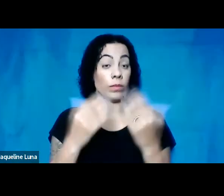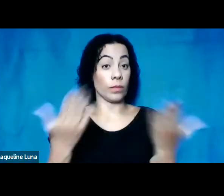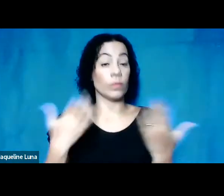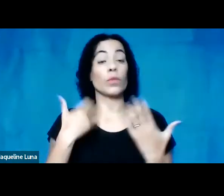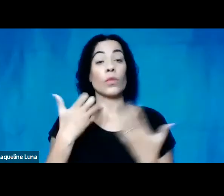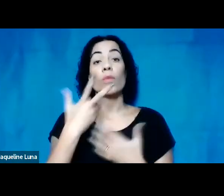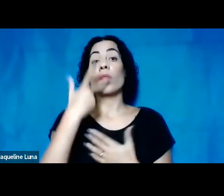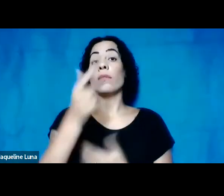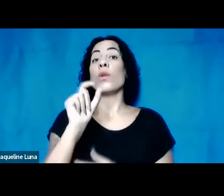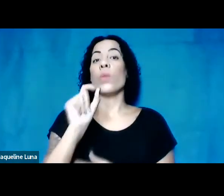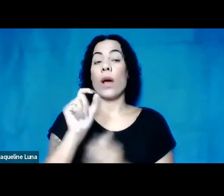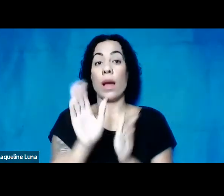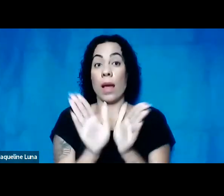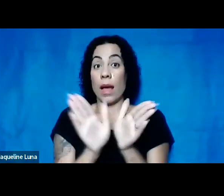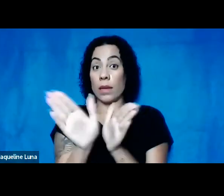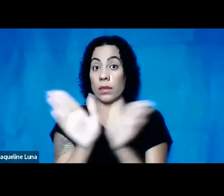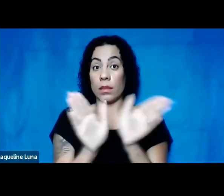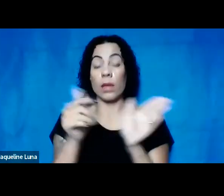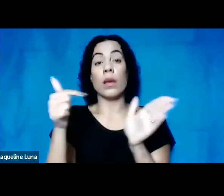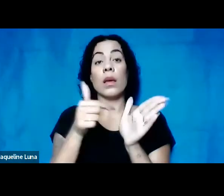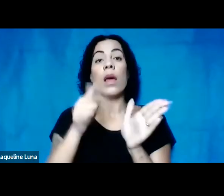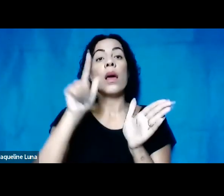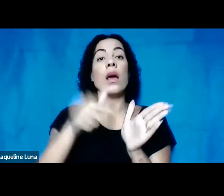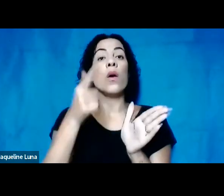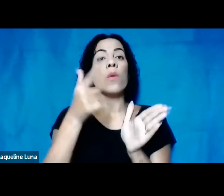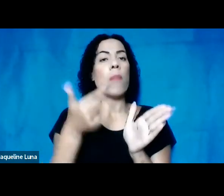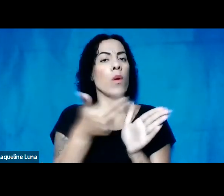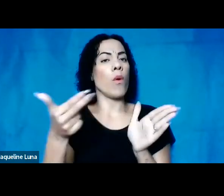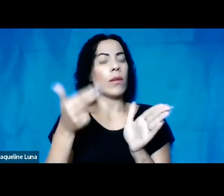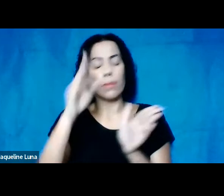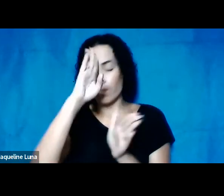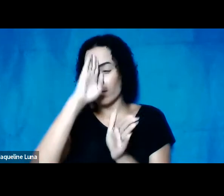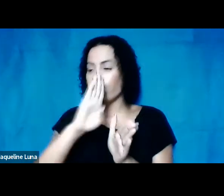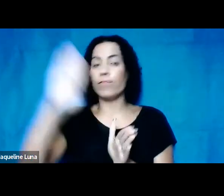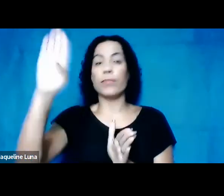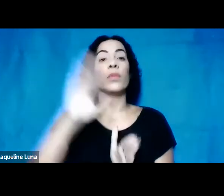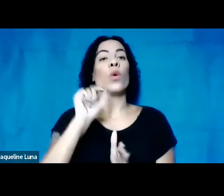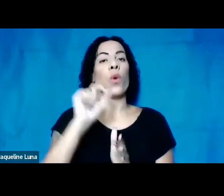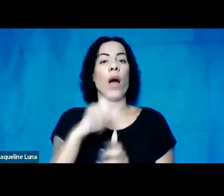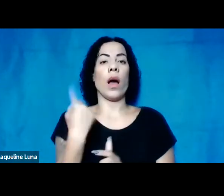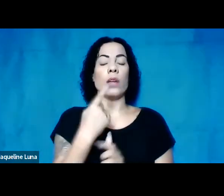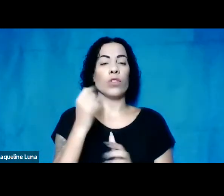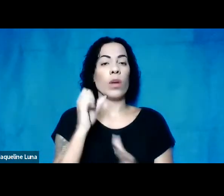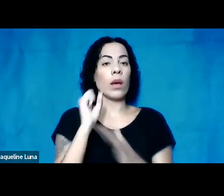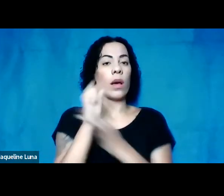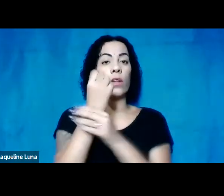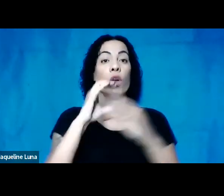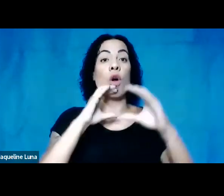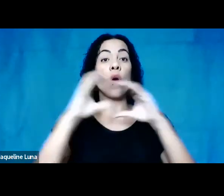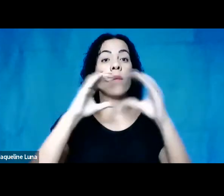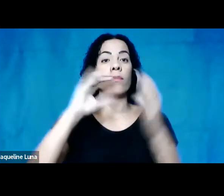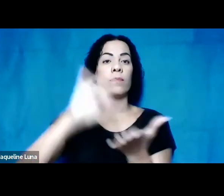que a acessibilidade ela é um componente fundamental para a gente garantir a comunicação efetivamente pública.